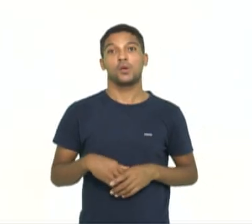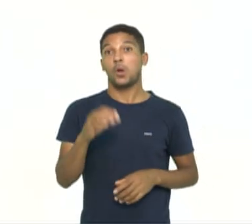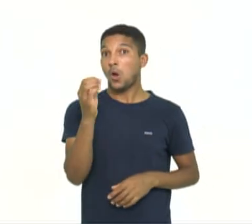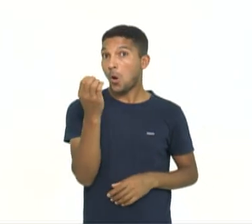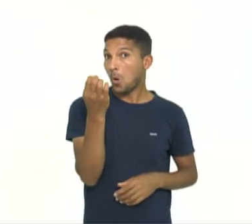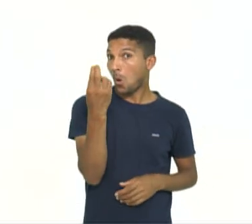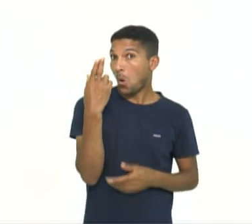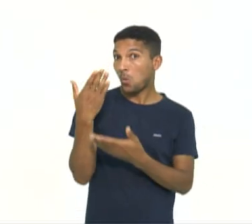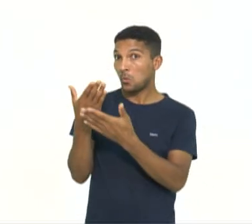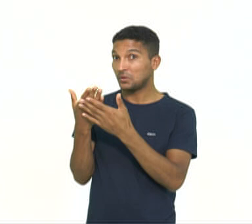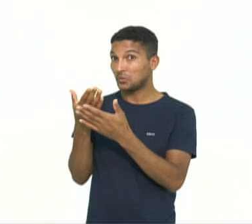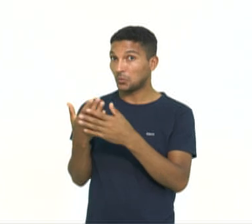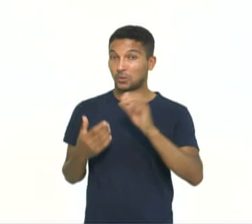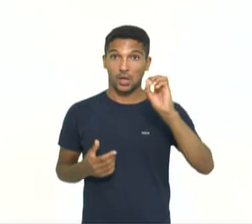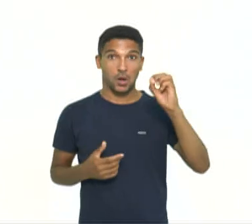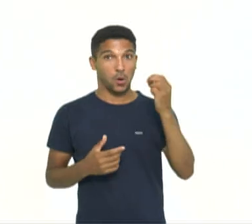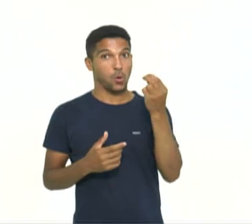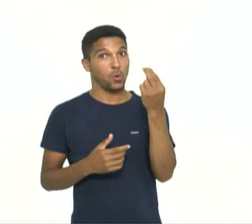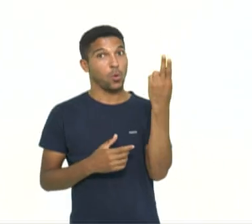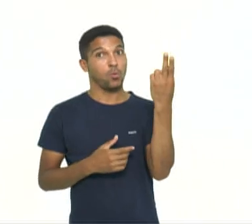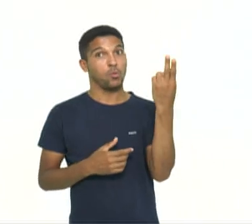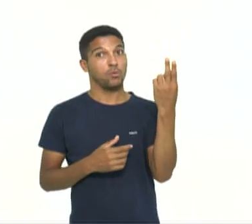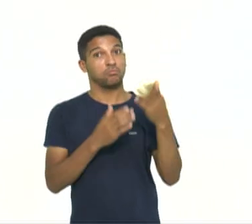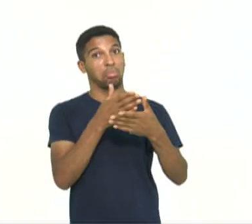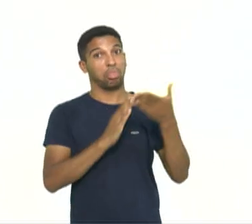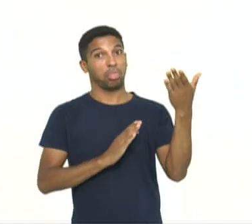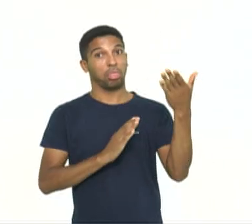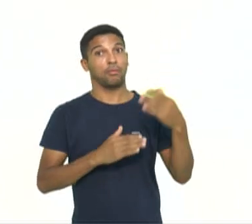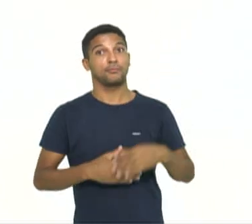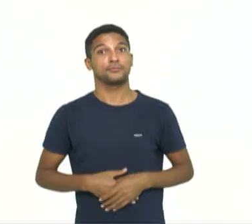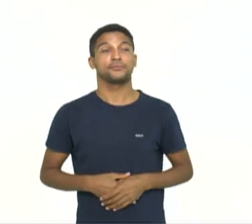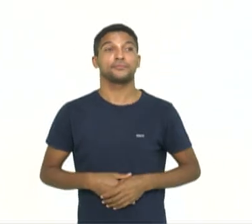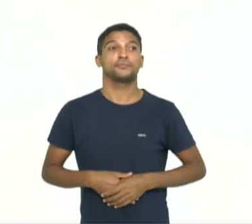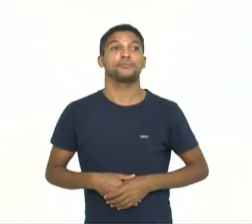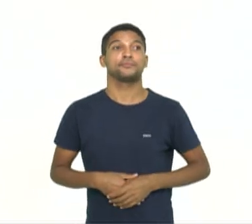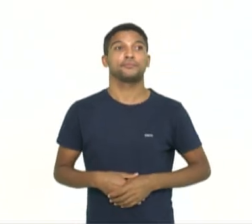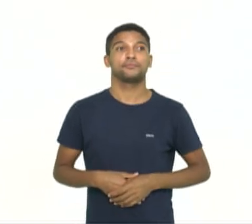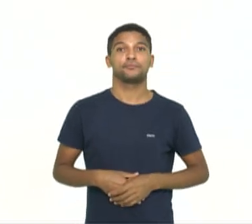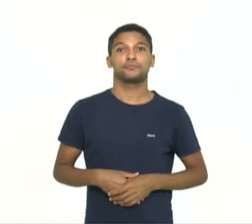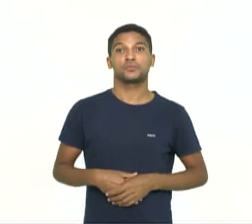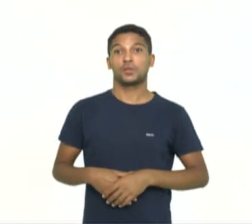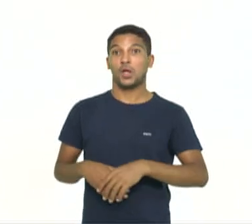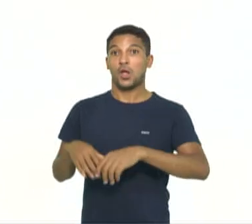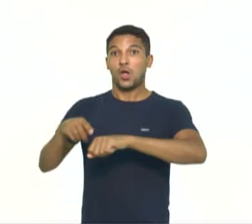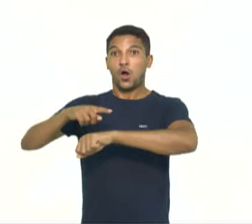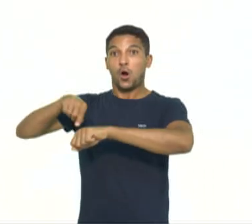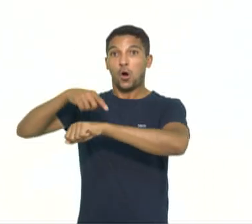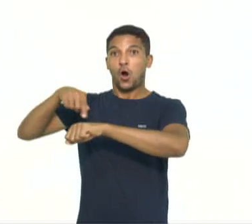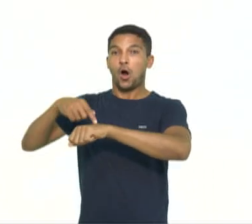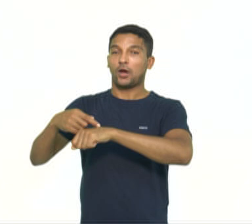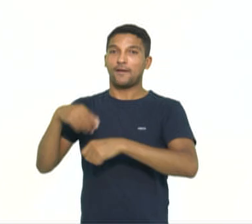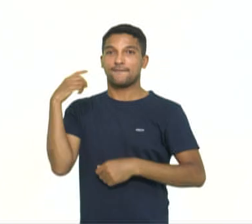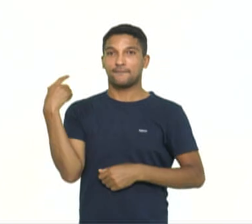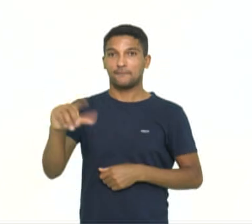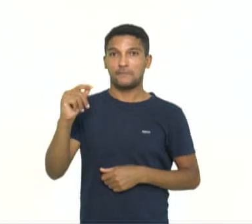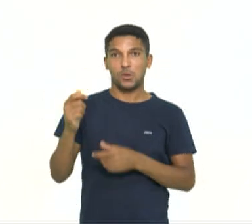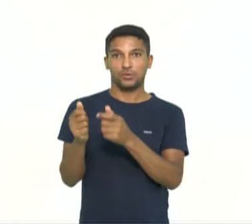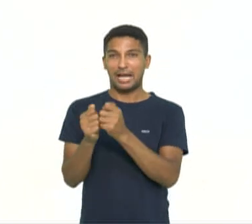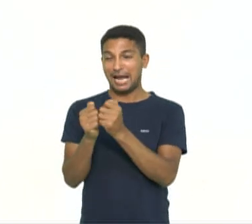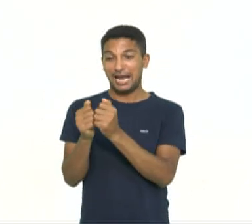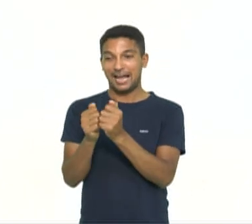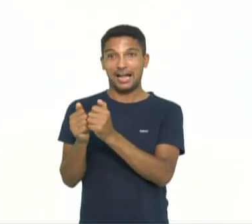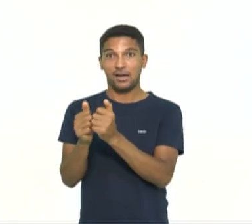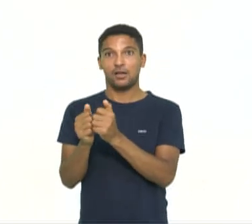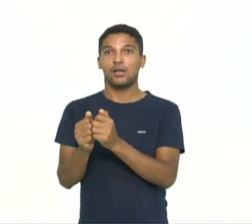ai. Ora joga videogame, ora se dedica às atividades escolares. Quer eu assista às aulas, quer eu faça